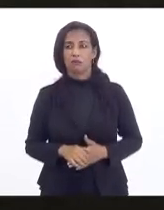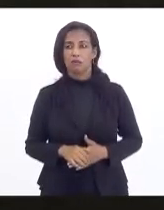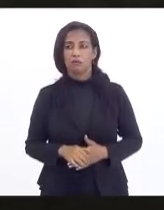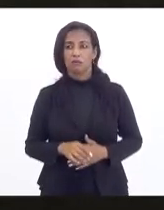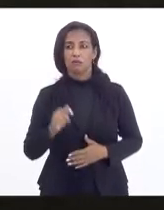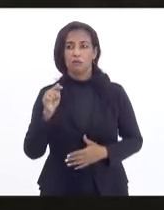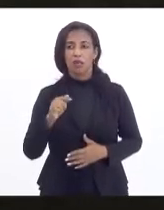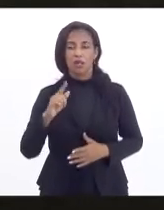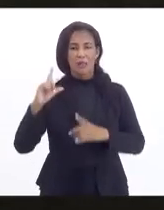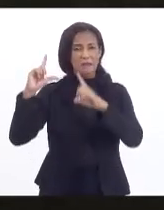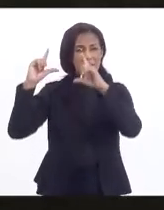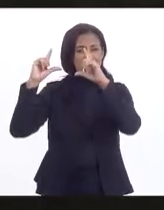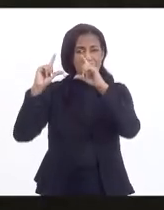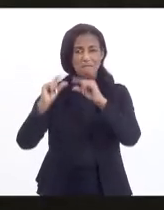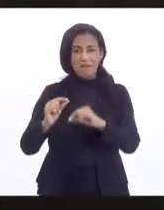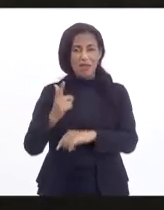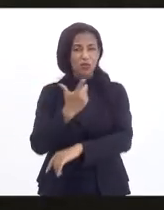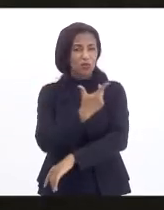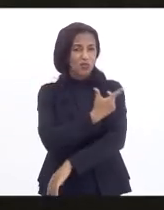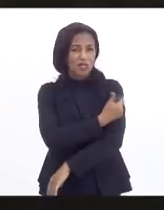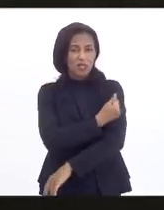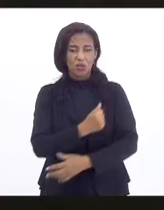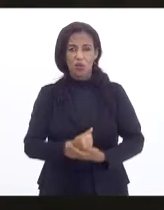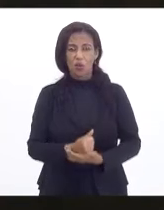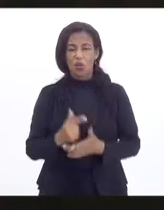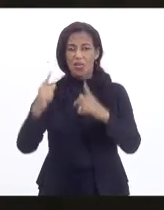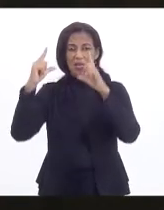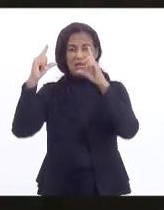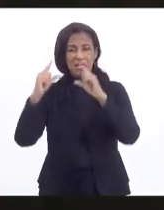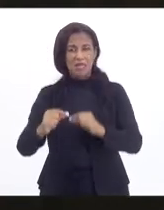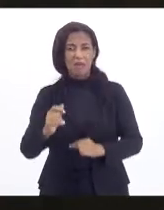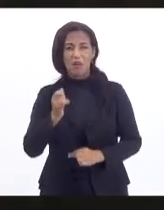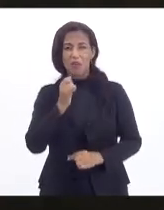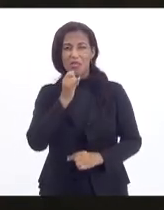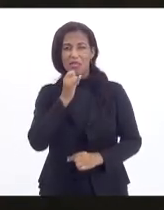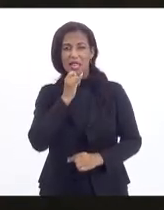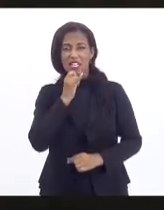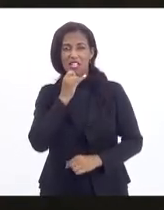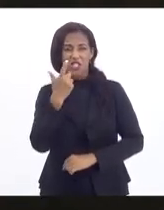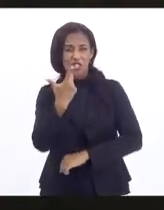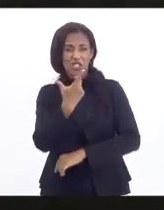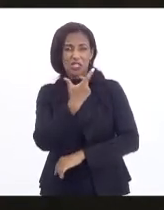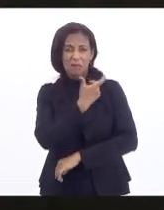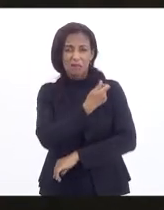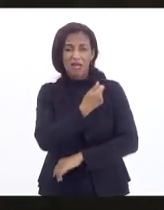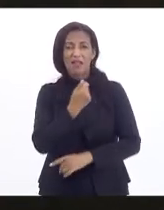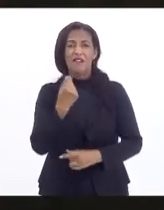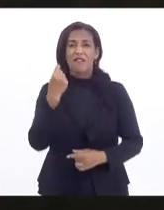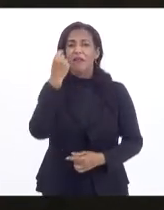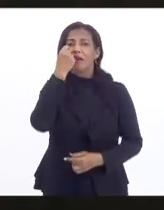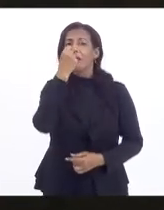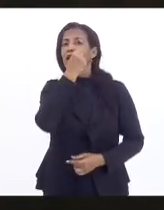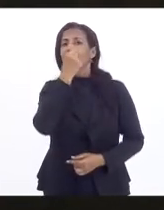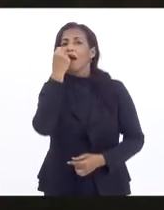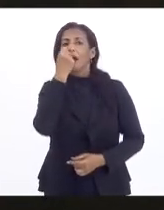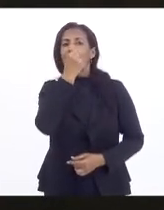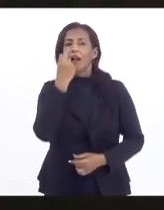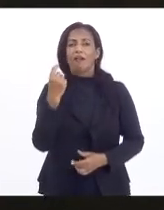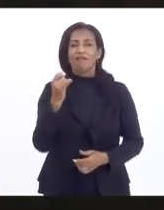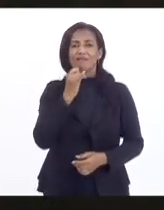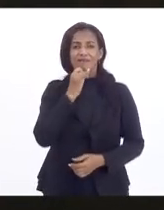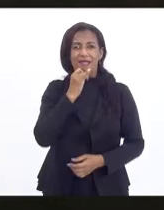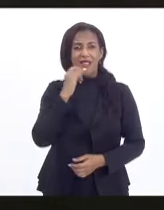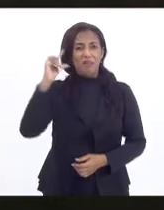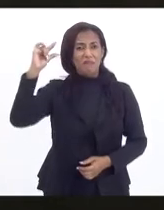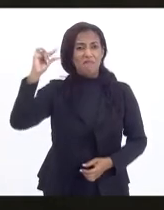aquele estado que menos vacinou e que menos testou a população. E isso está nos dados estatísticos. Então, a gente